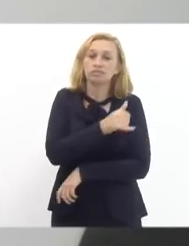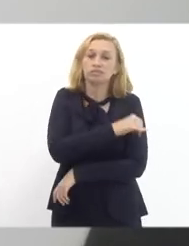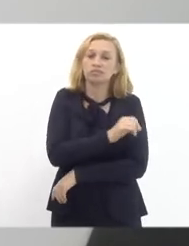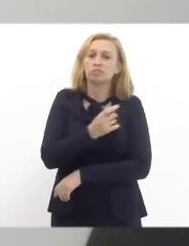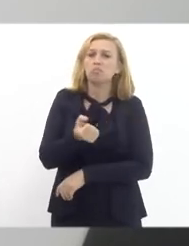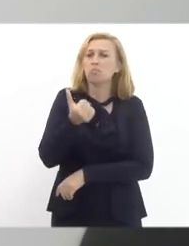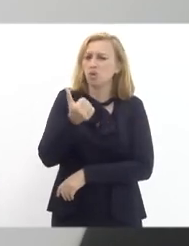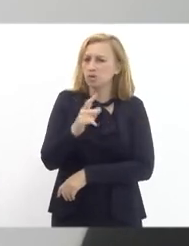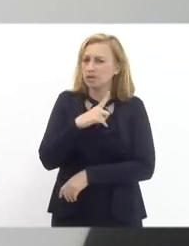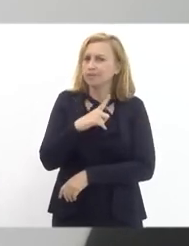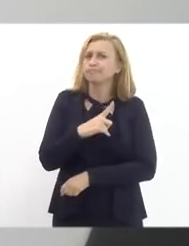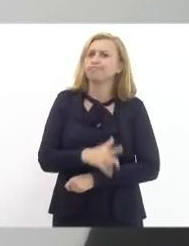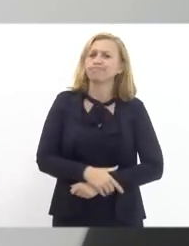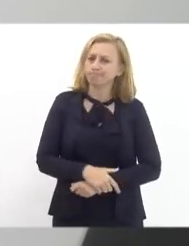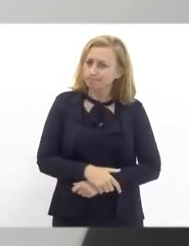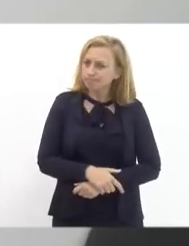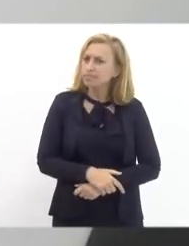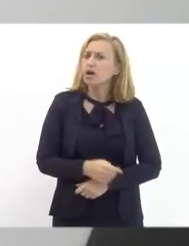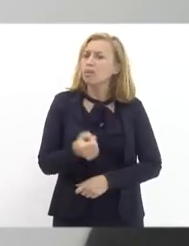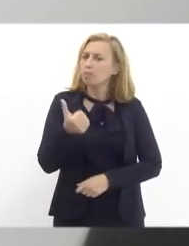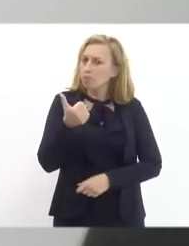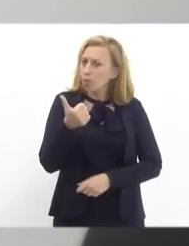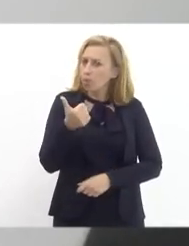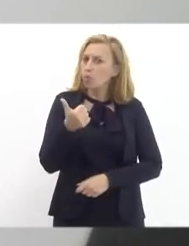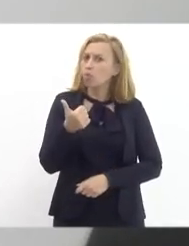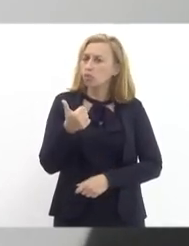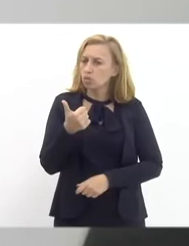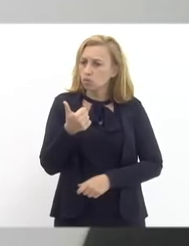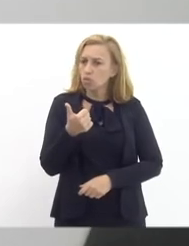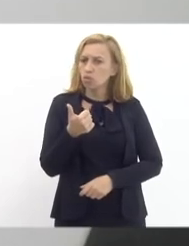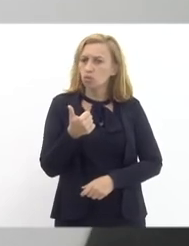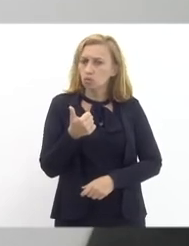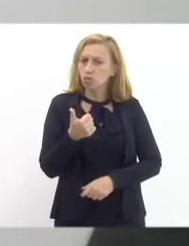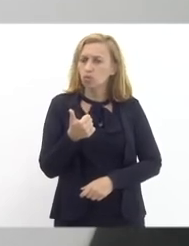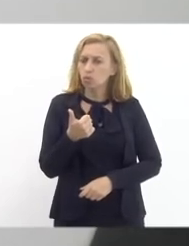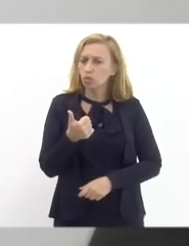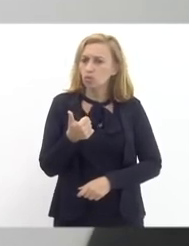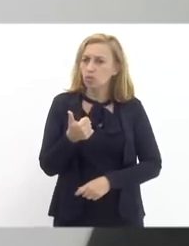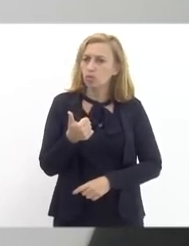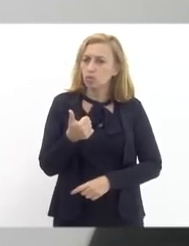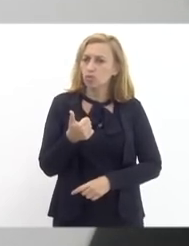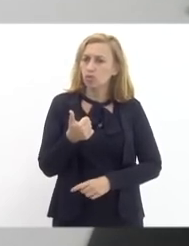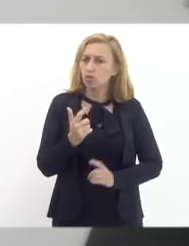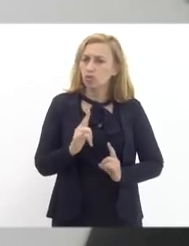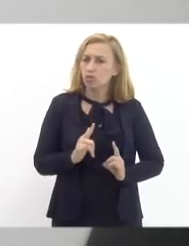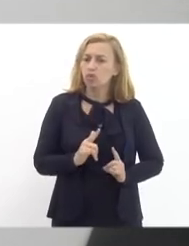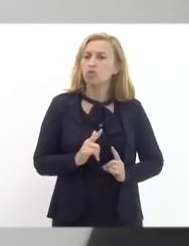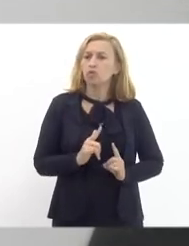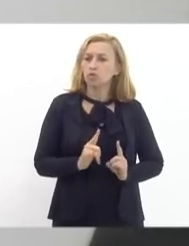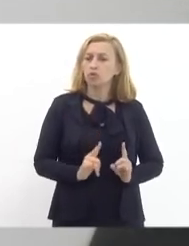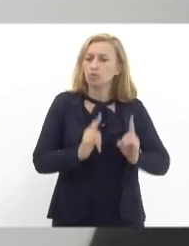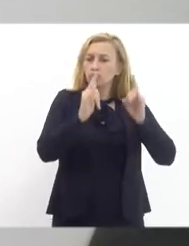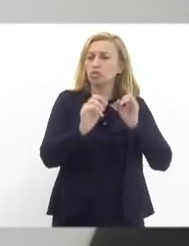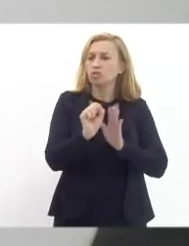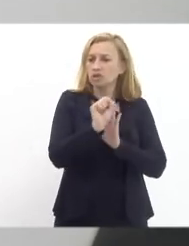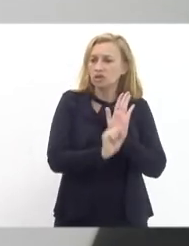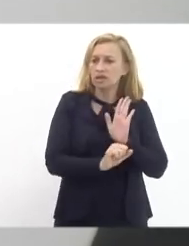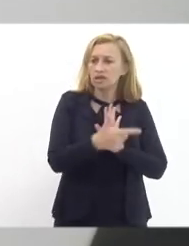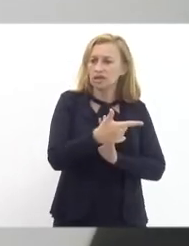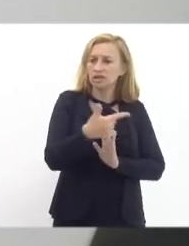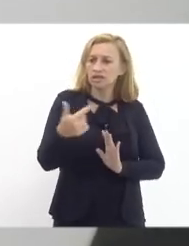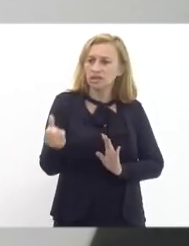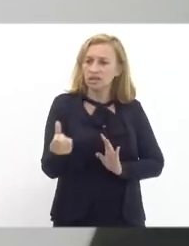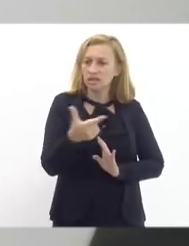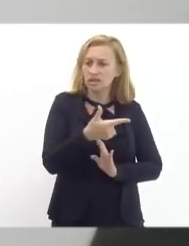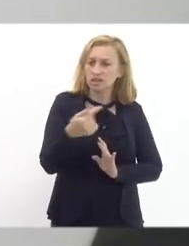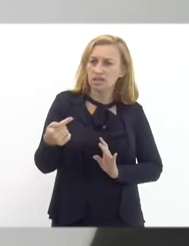deputados, poucos exemplares desse período histórico do século XVI e do século XVII. Em São Gonçalo, nós